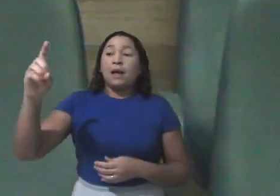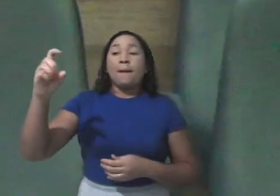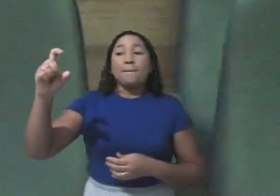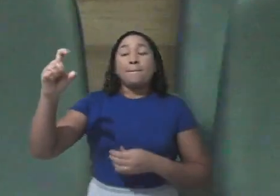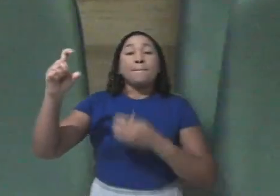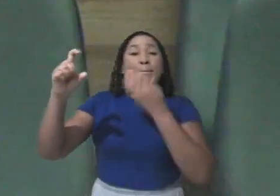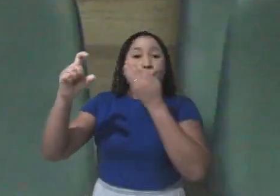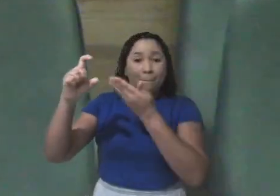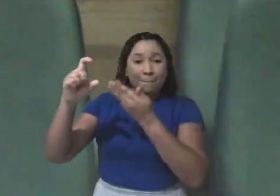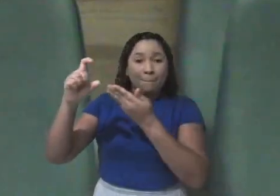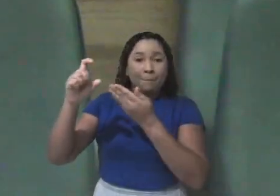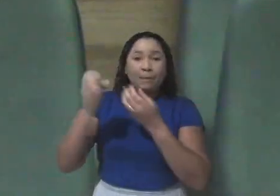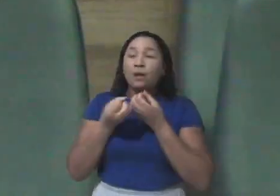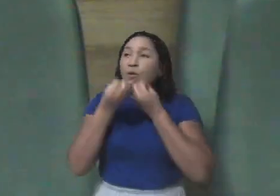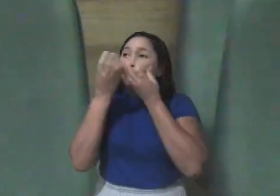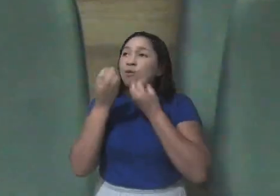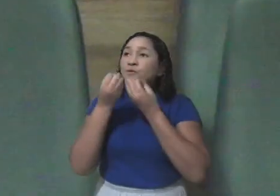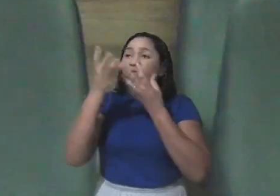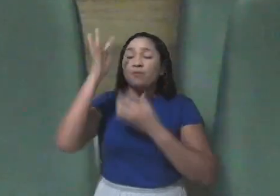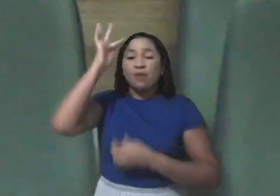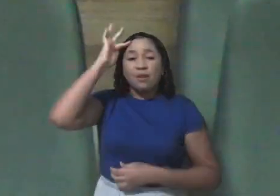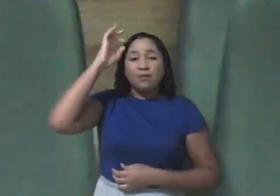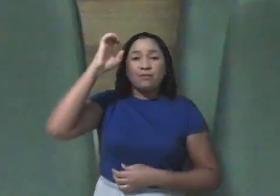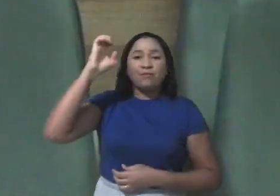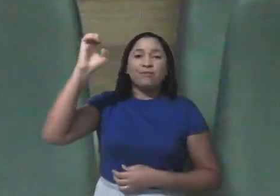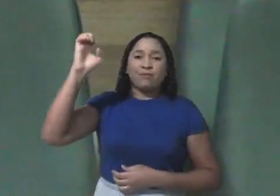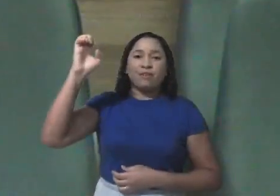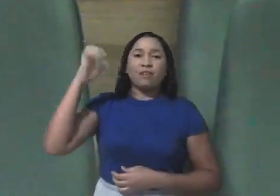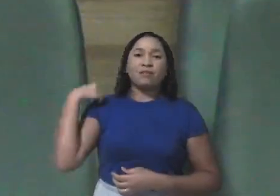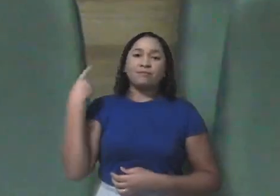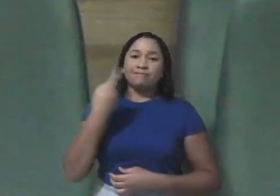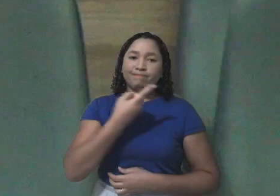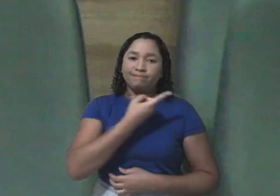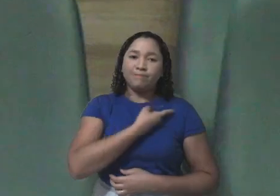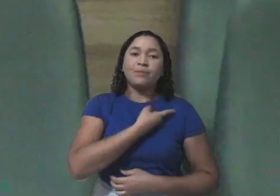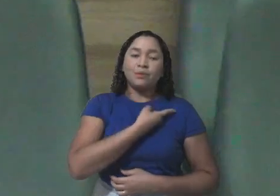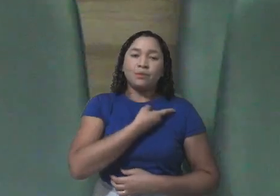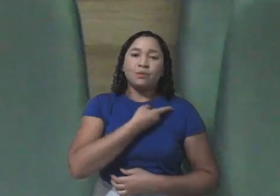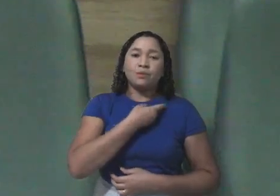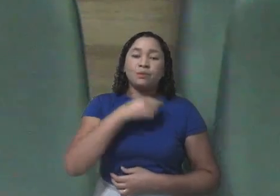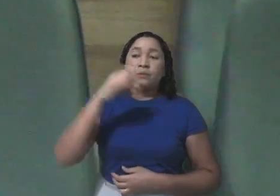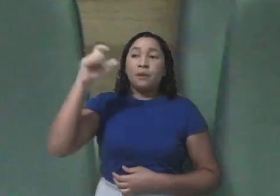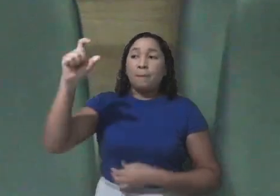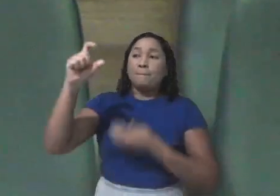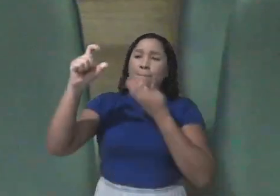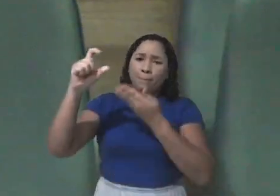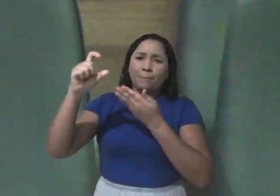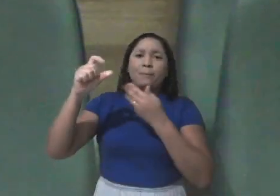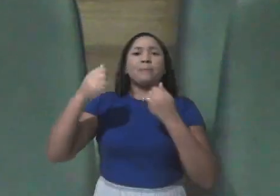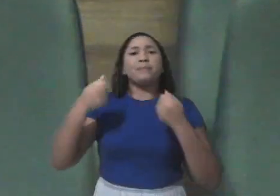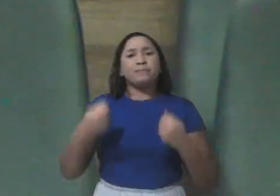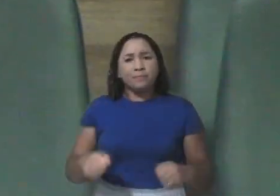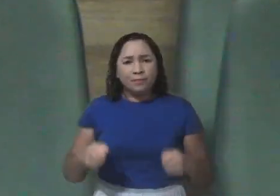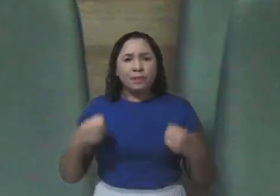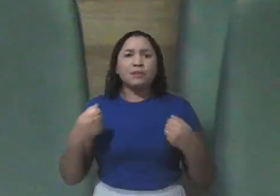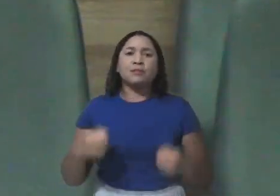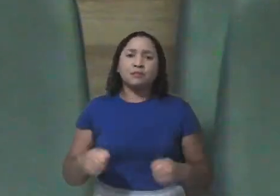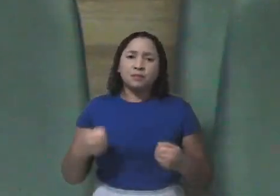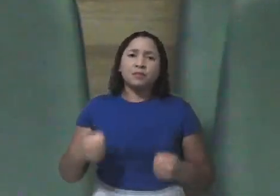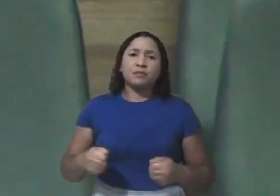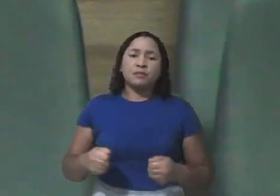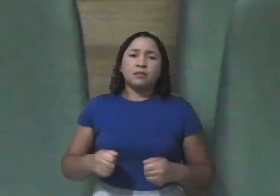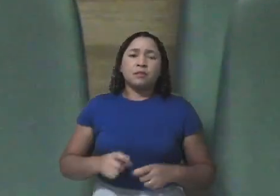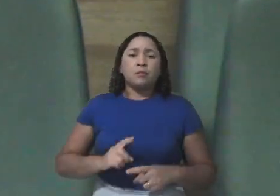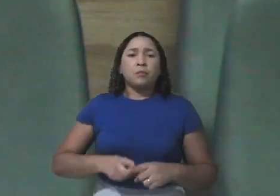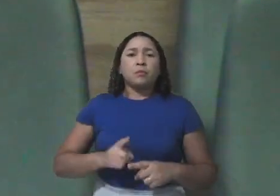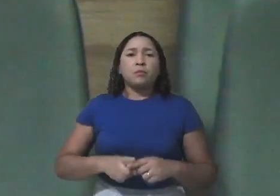confissão de fé. Nós vimos que o credo é necessário. Uma igreja que não tem uma fé estruturada